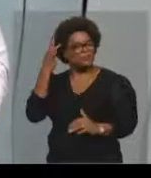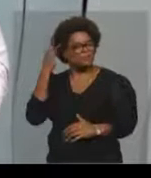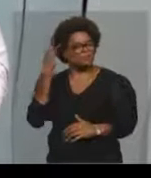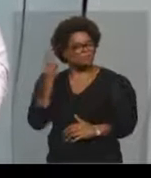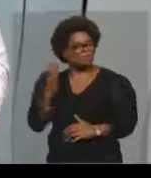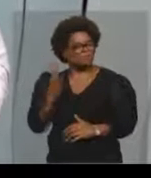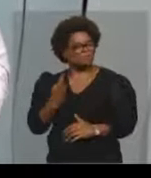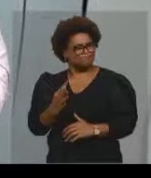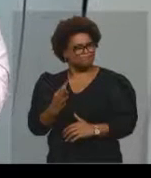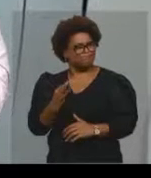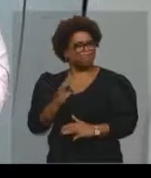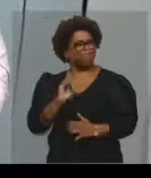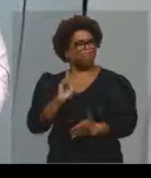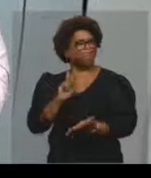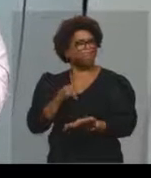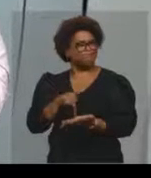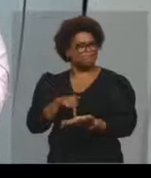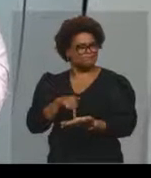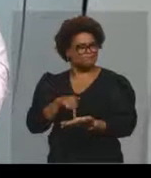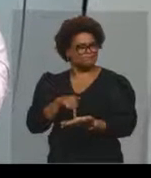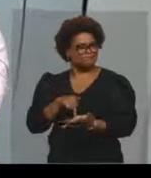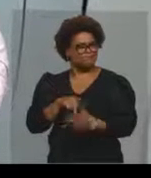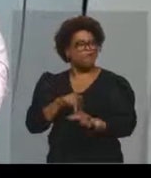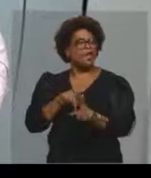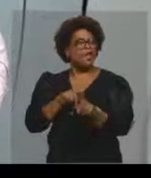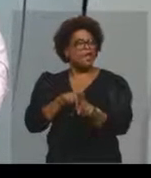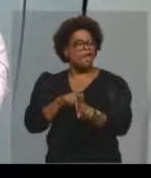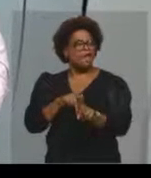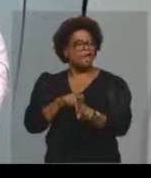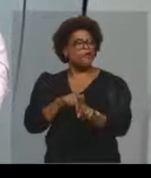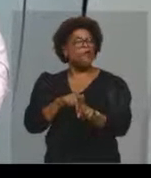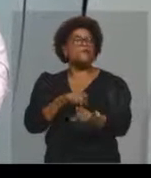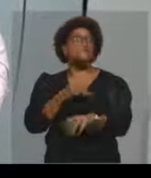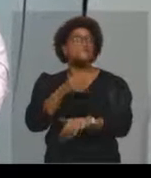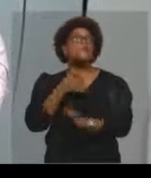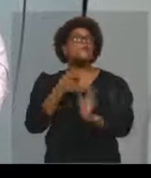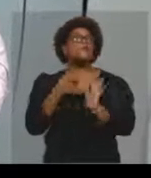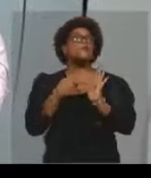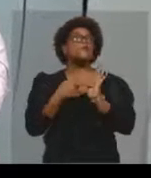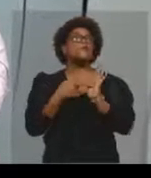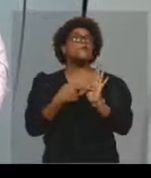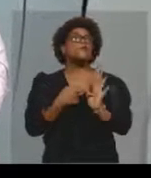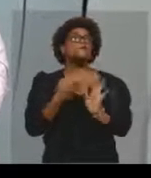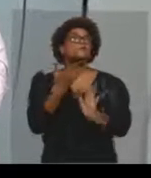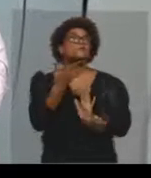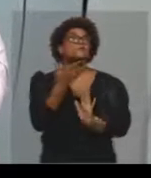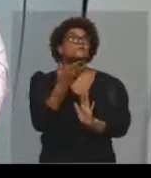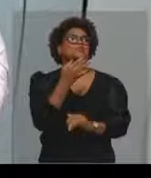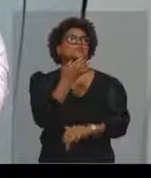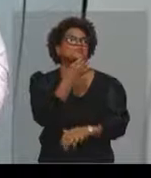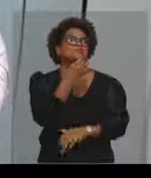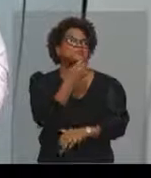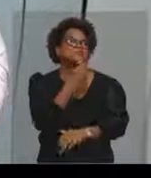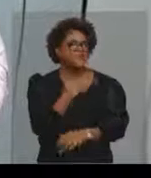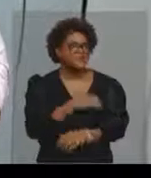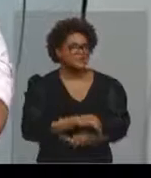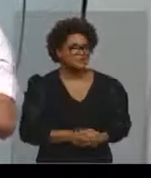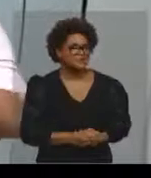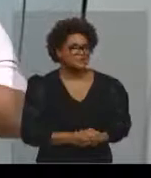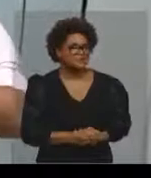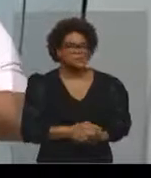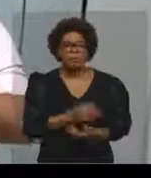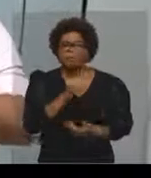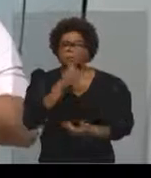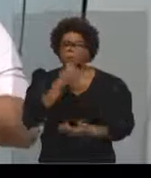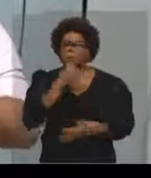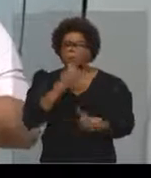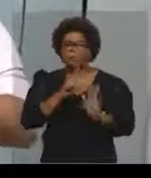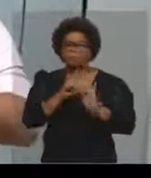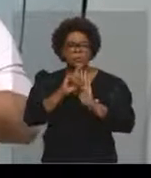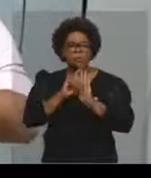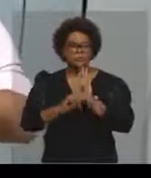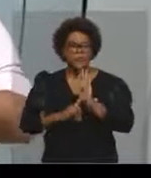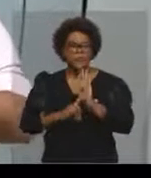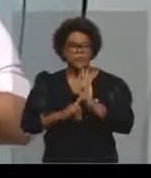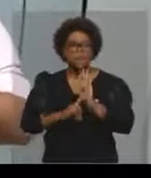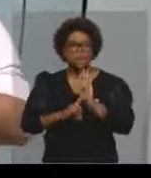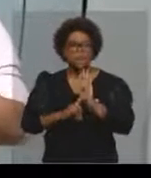por exemplo, até dei esse exemplo na aula. Se eu ler aí um texto de física, um texto de